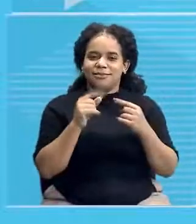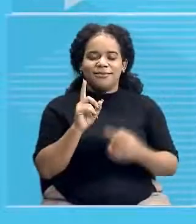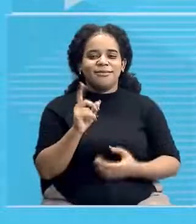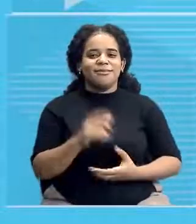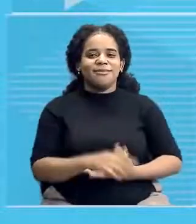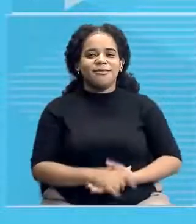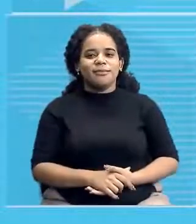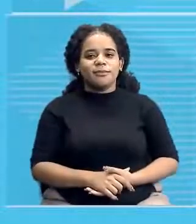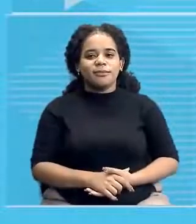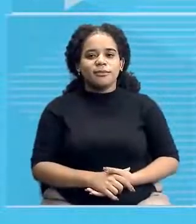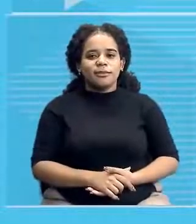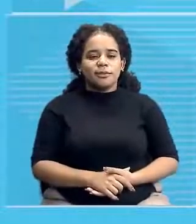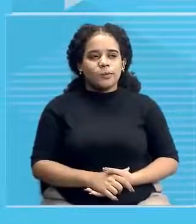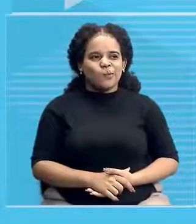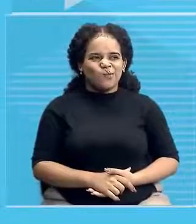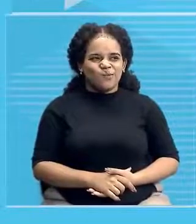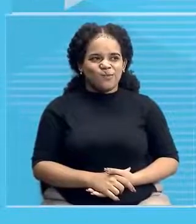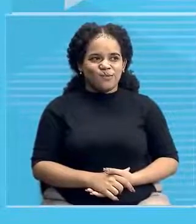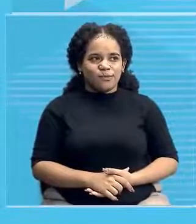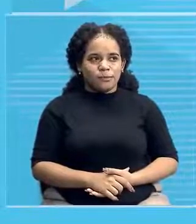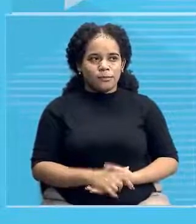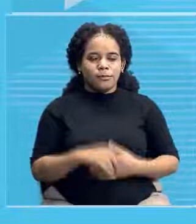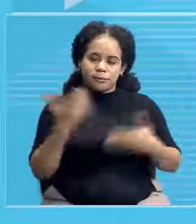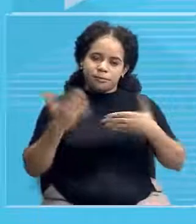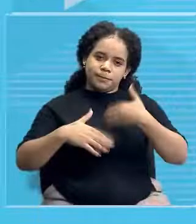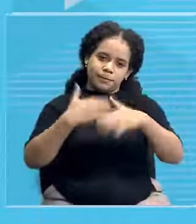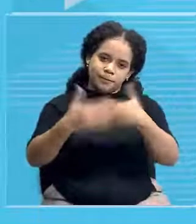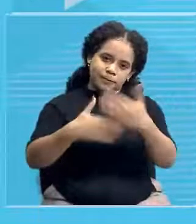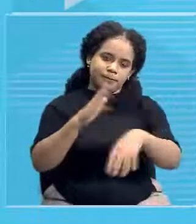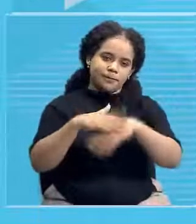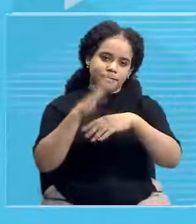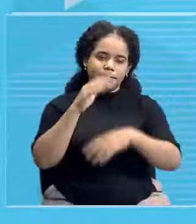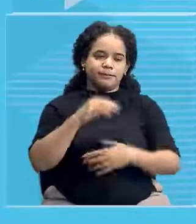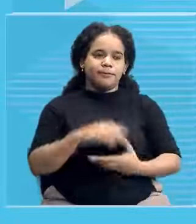Tá bom? Vamos lá, vou avançar aqui. Então é o seguinte.